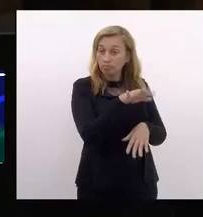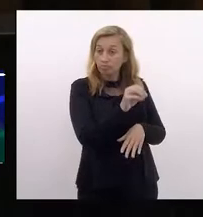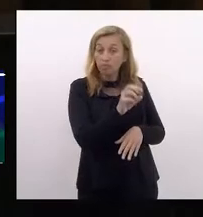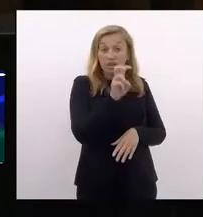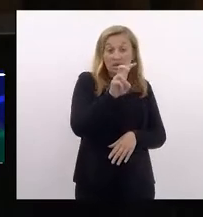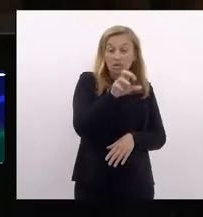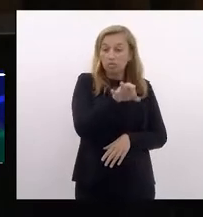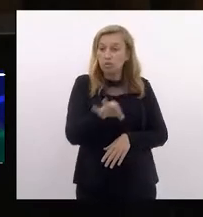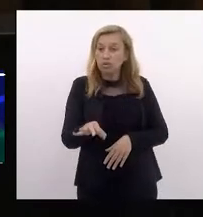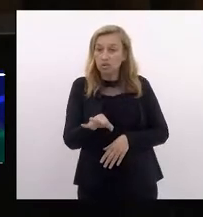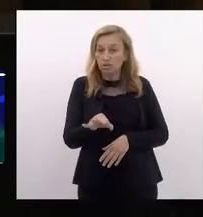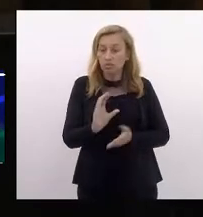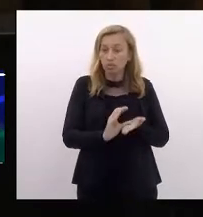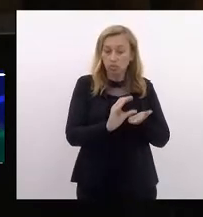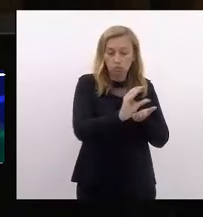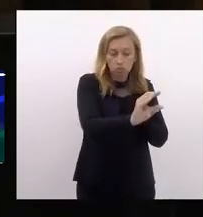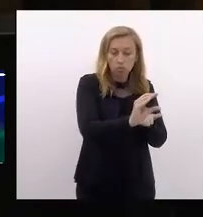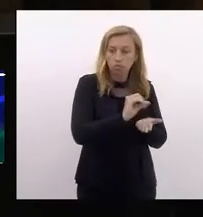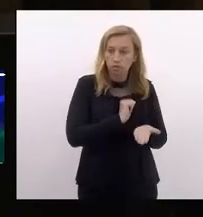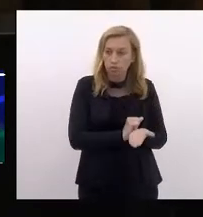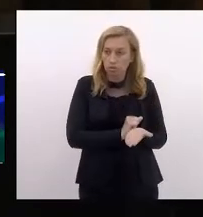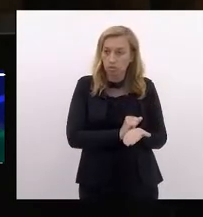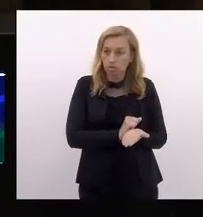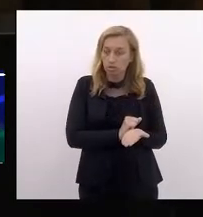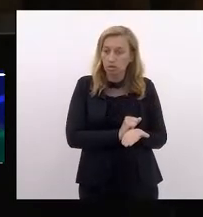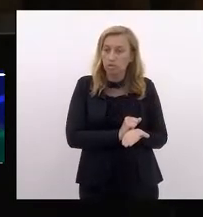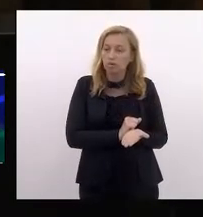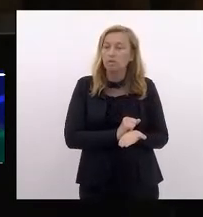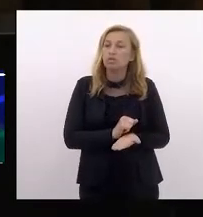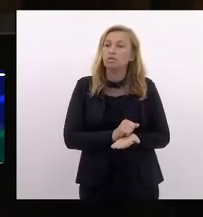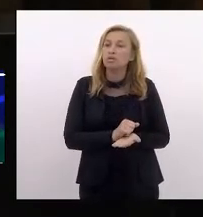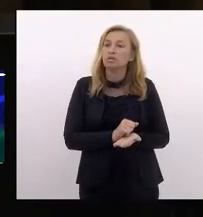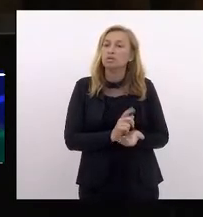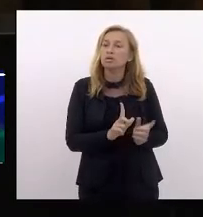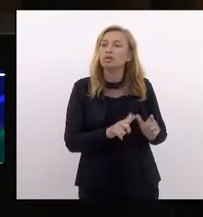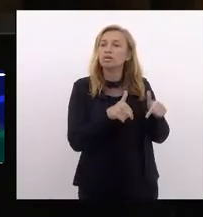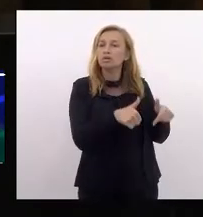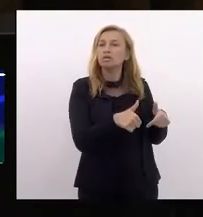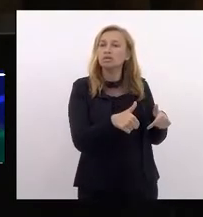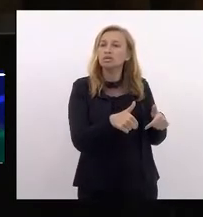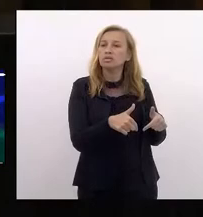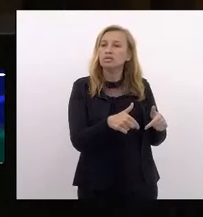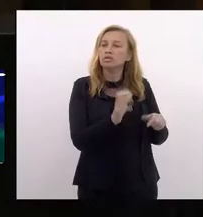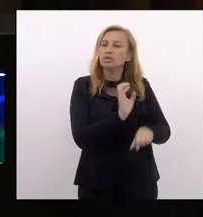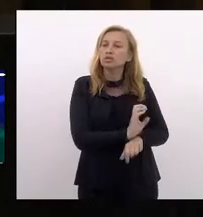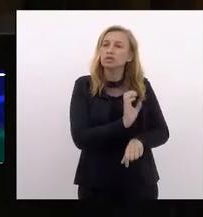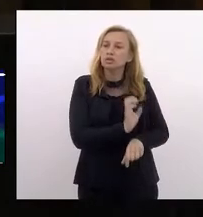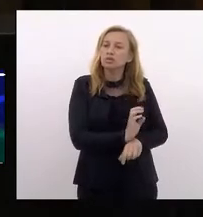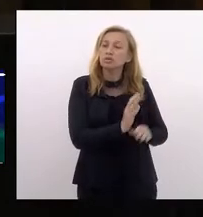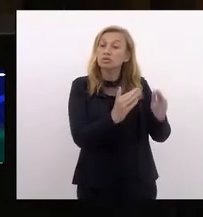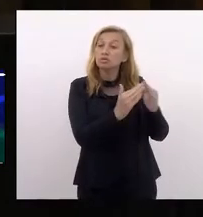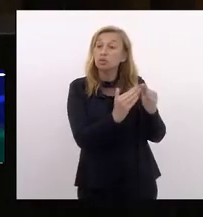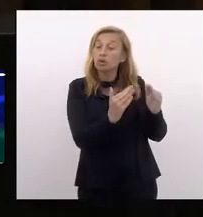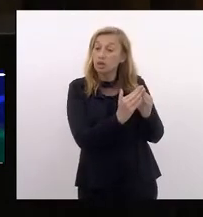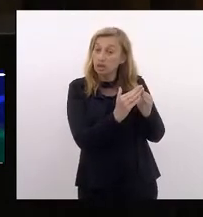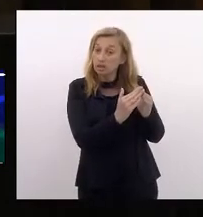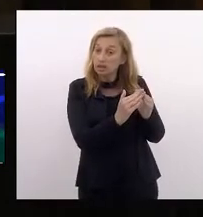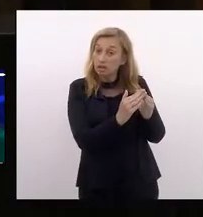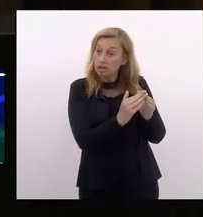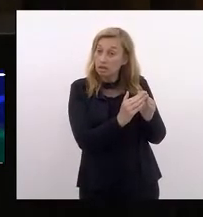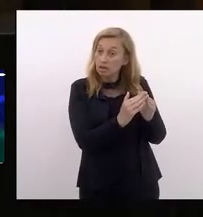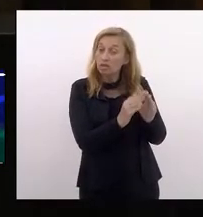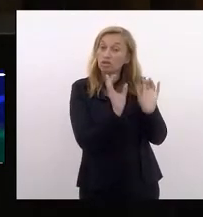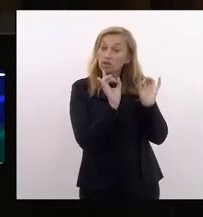porcento desses recursos para que fossem aplicados no fundo Estadual de habitação de